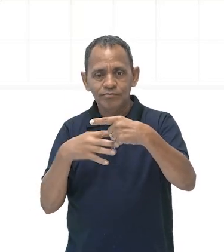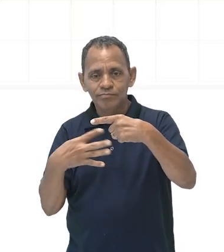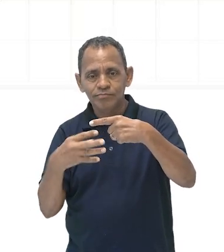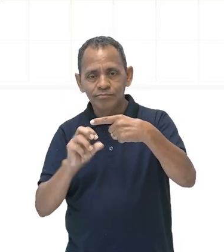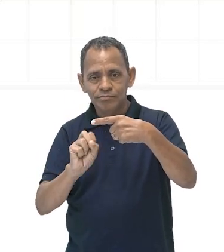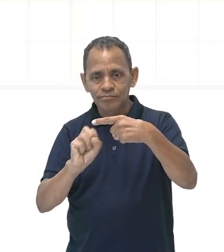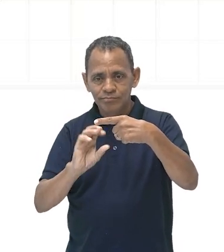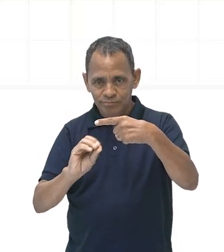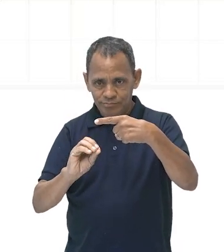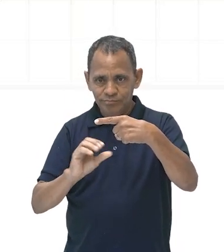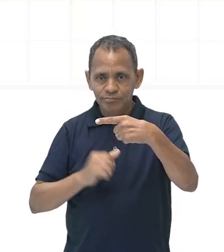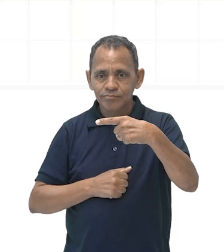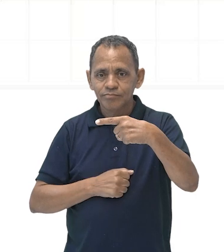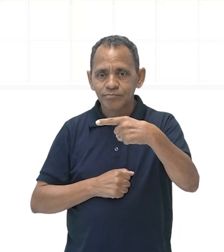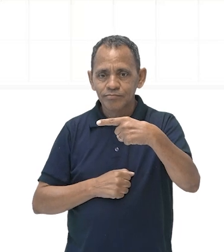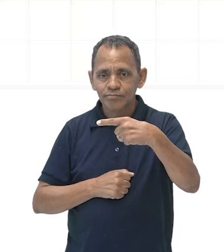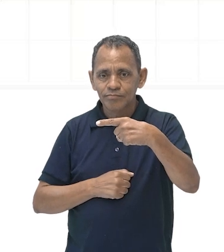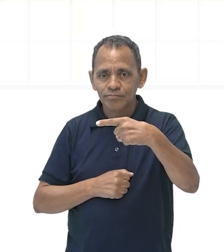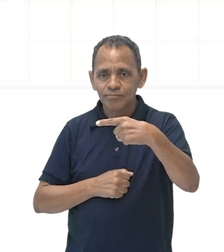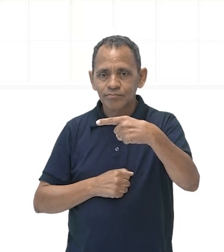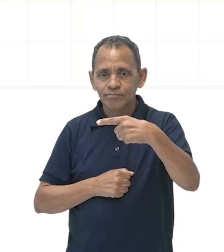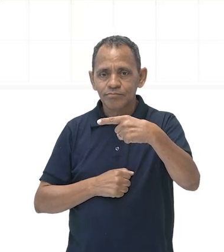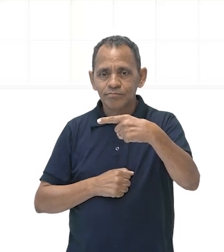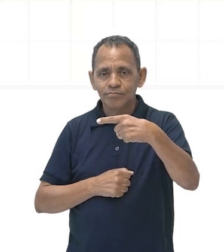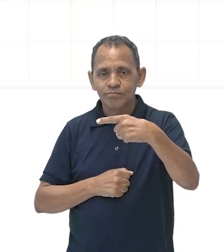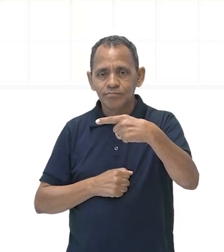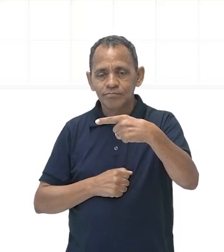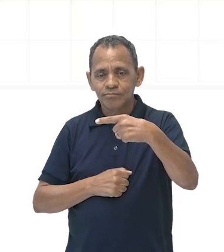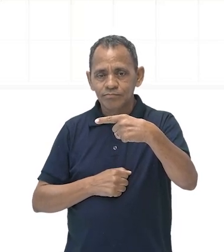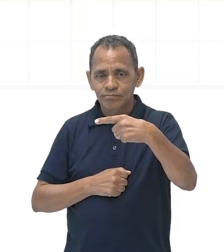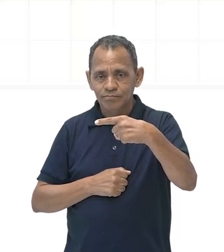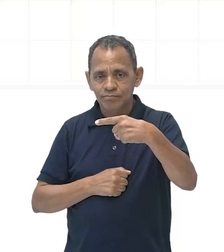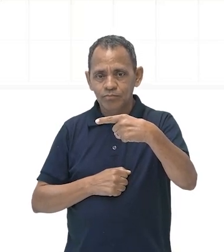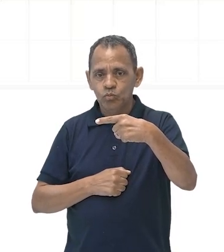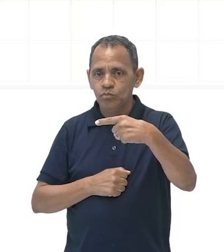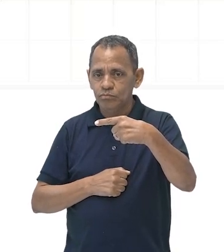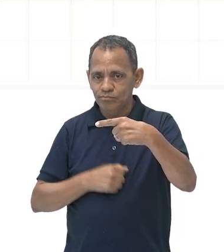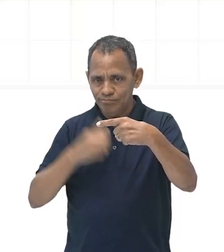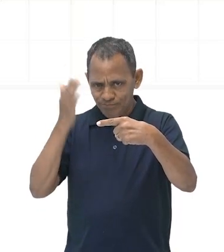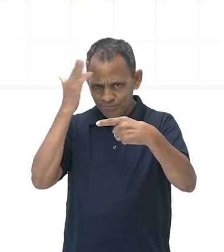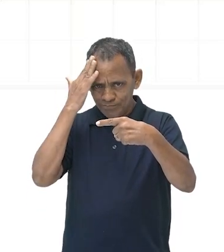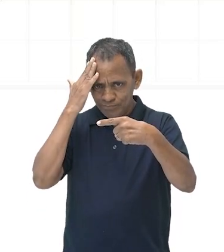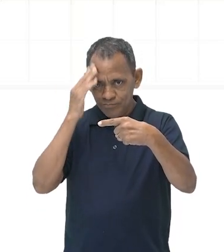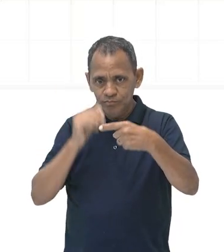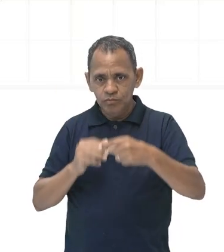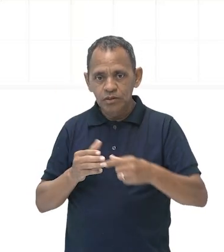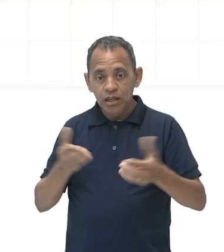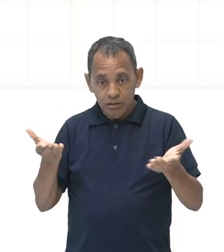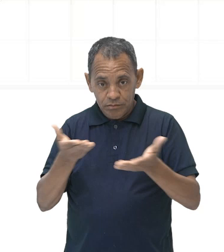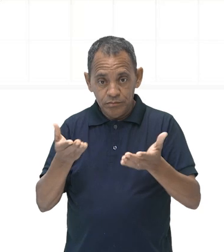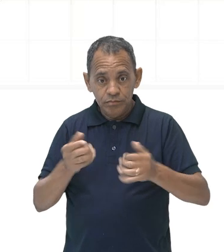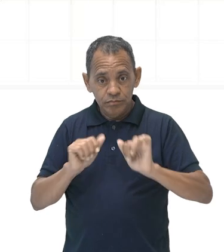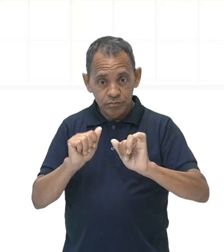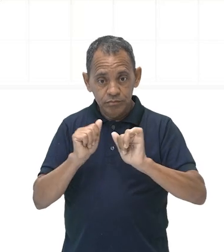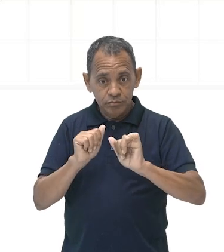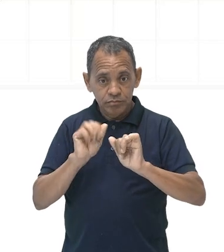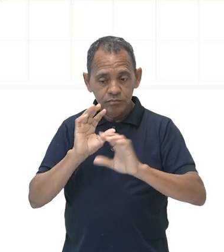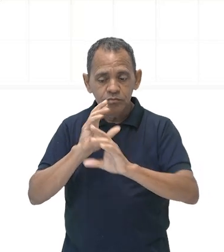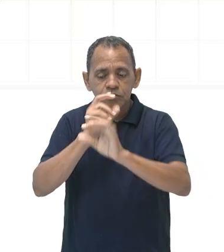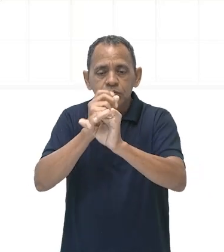sim, temos 50 minutos e abaixo os 480 minutos. E agora eu já posso